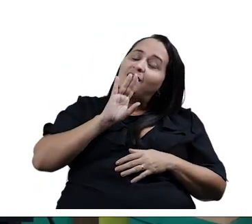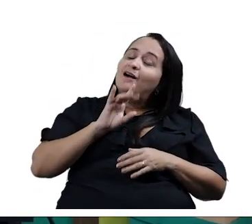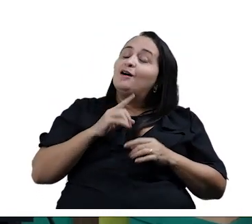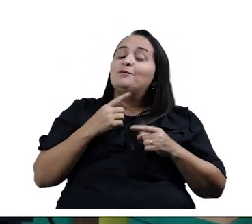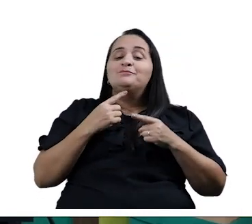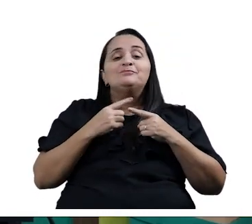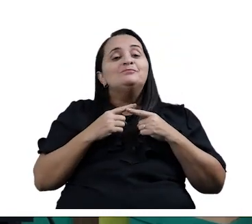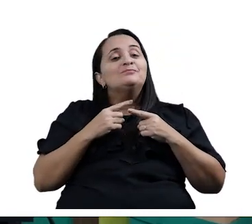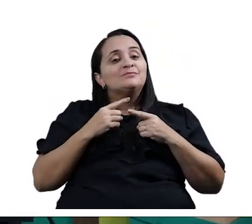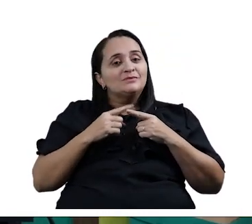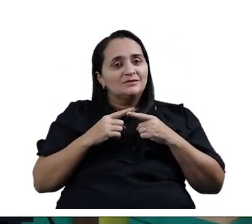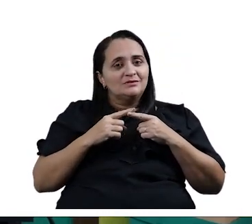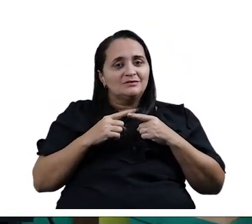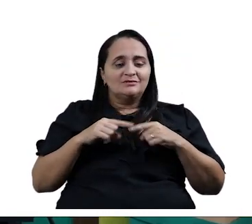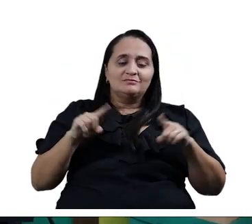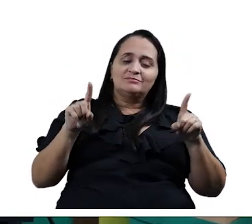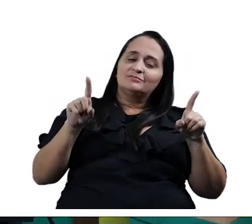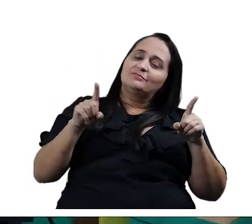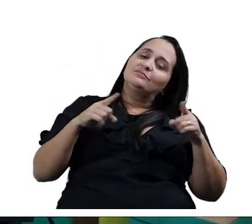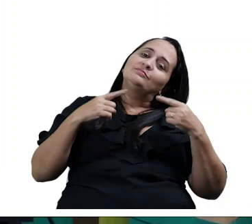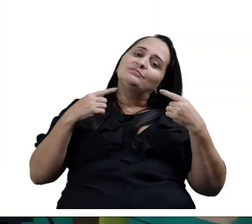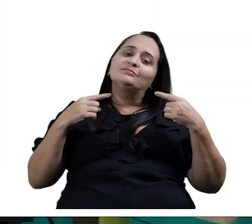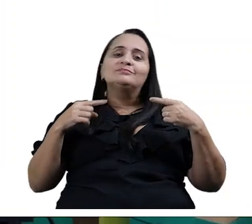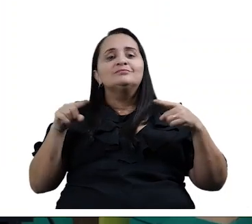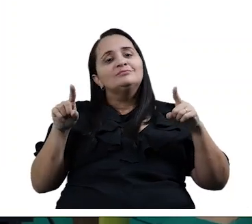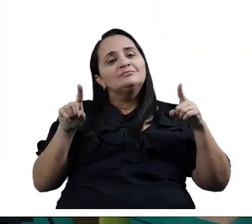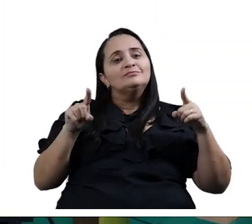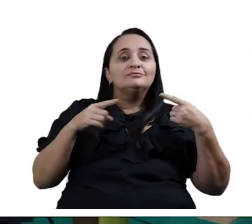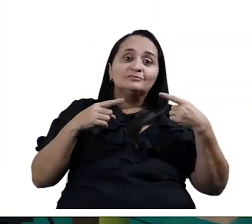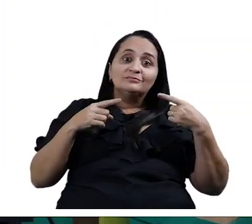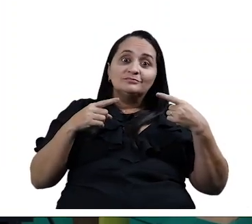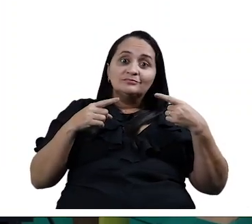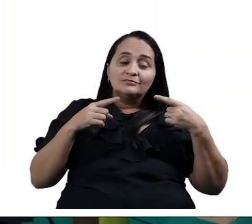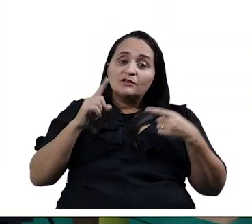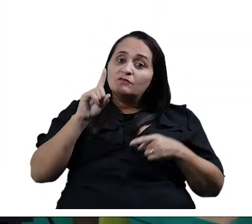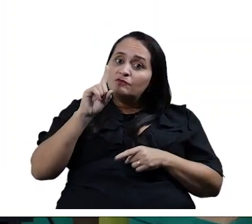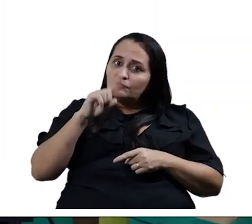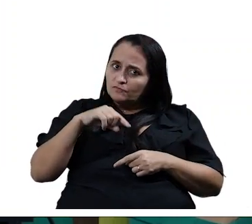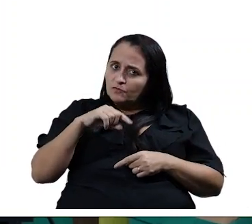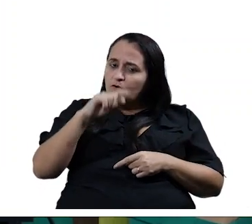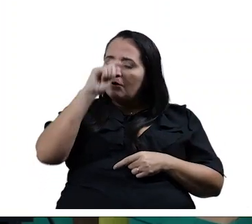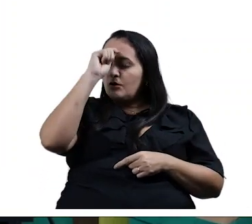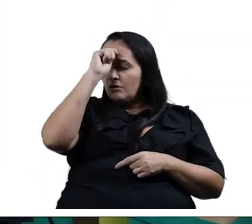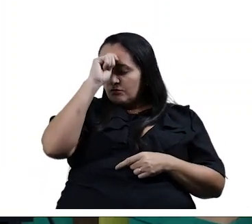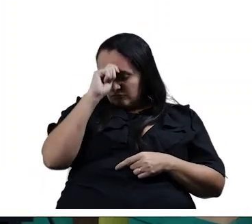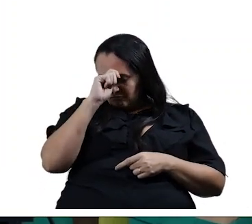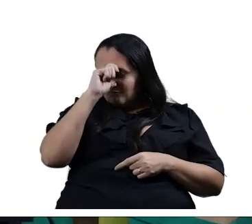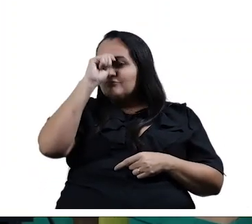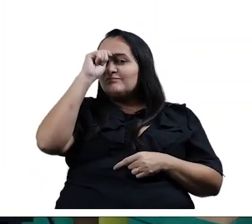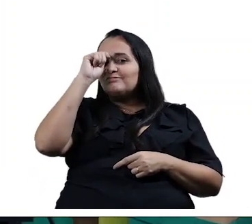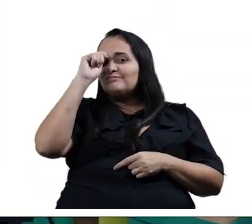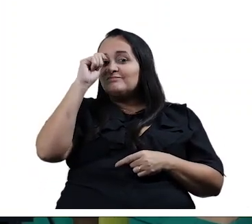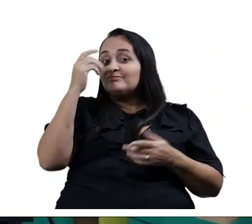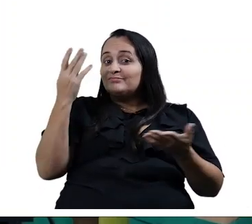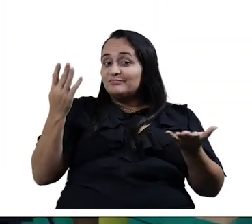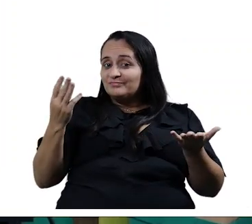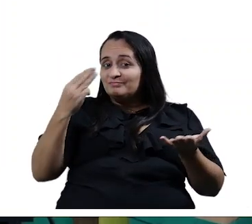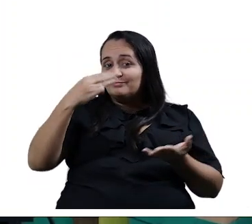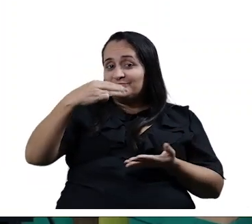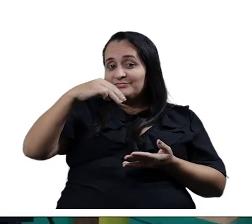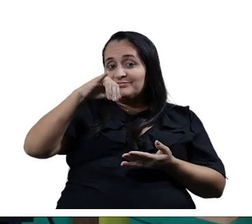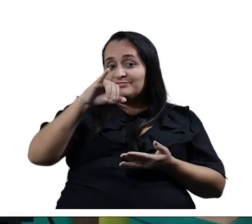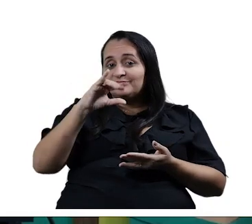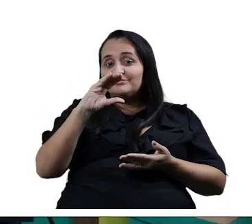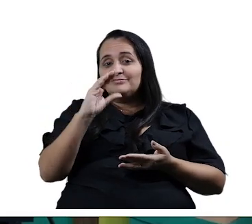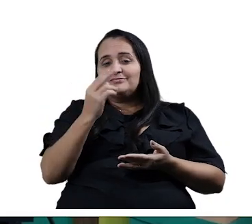vocês aqui em forma da canção, a canção do próprio Michael Jackson. né, que falava sobre amizade. Me deu até